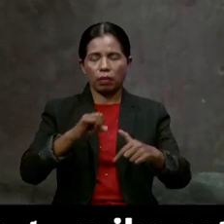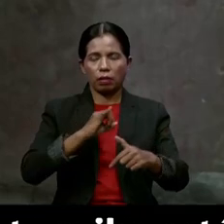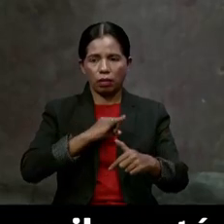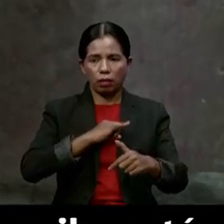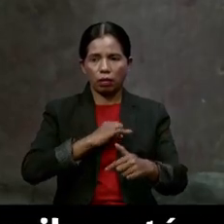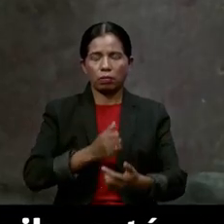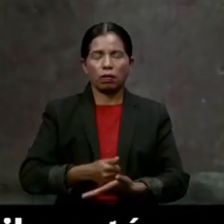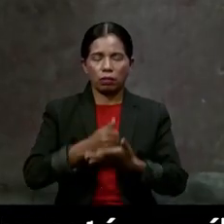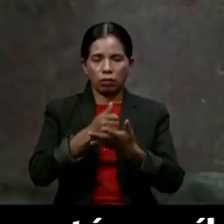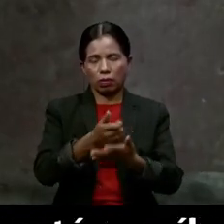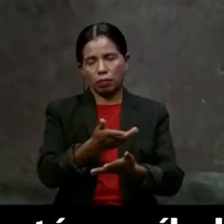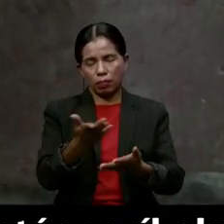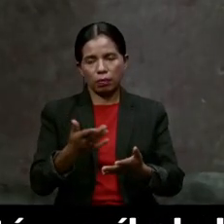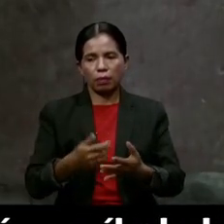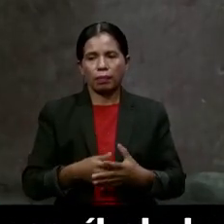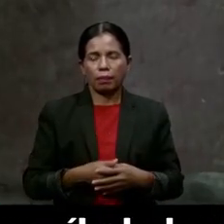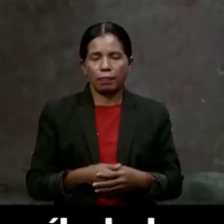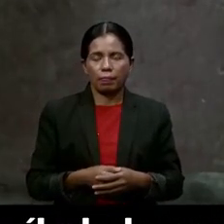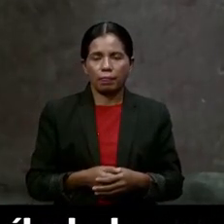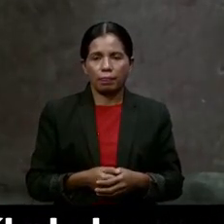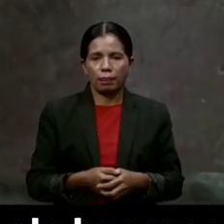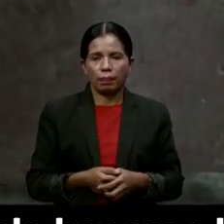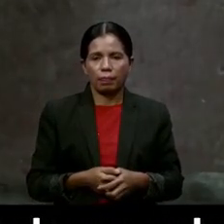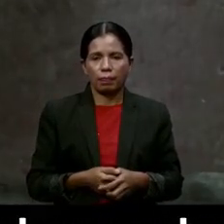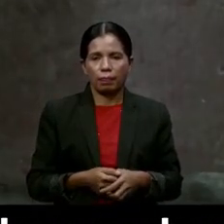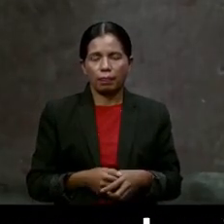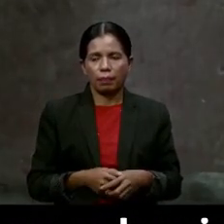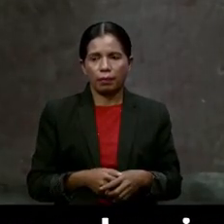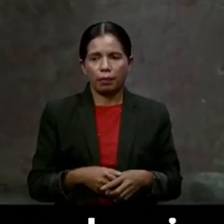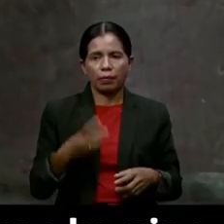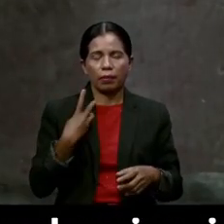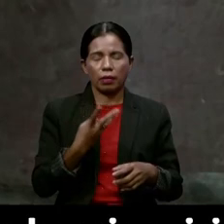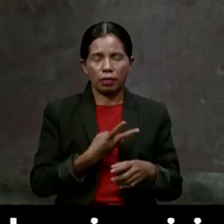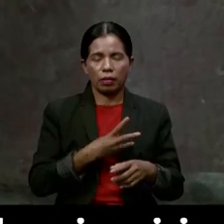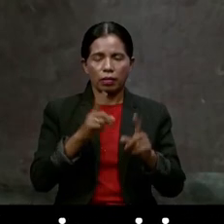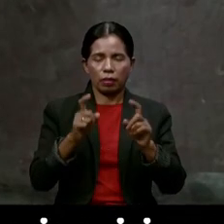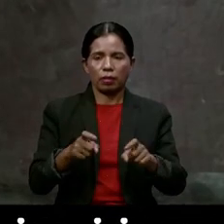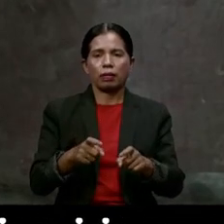dará nem é mas o cigarro tentar lá ira